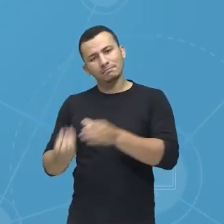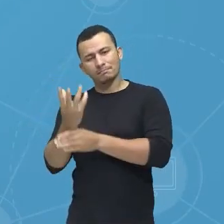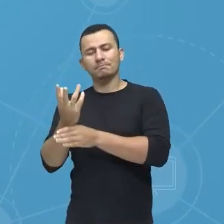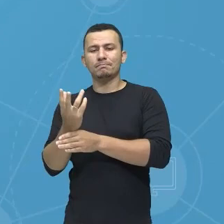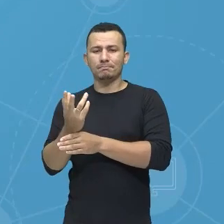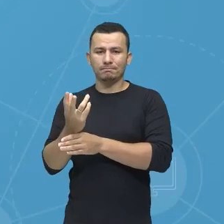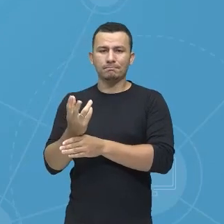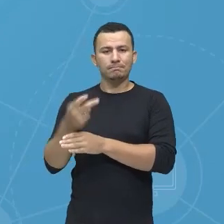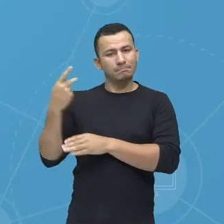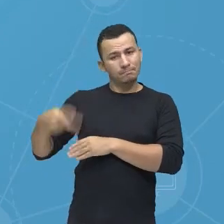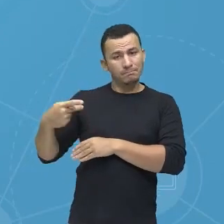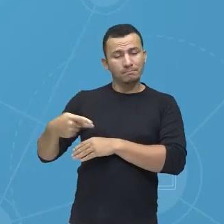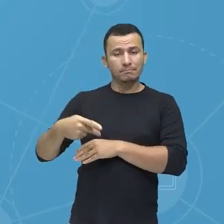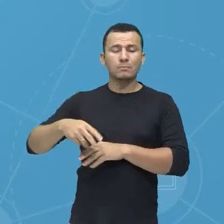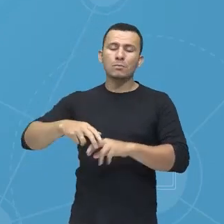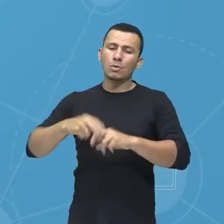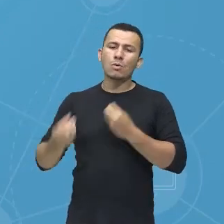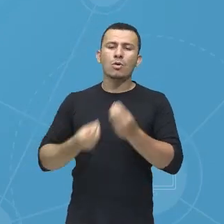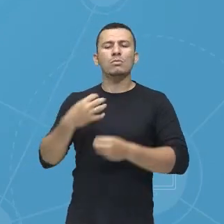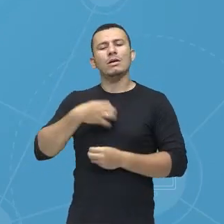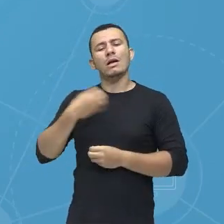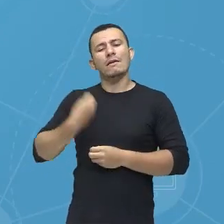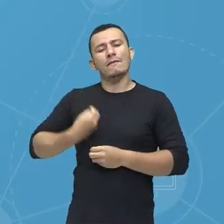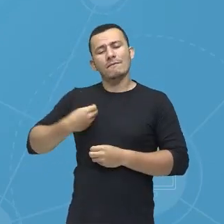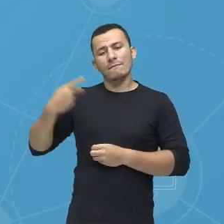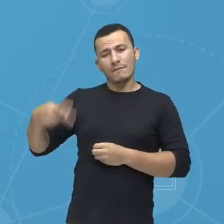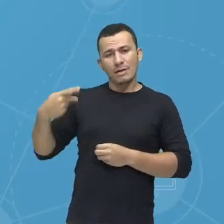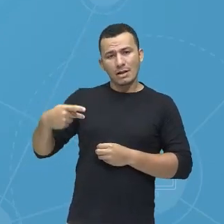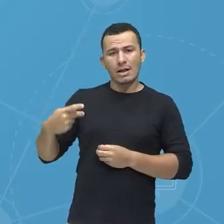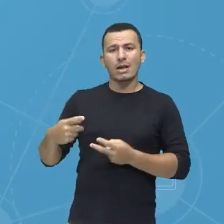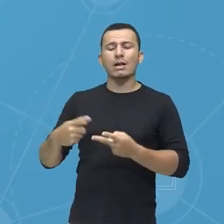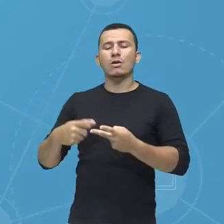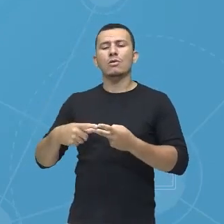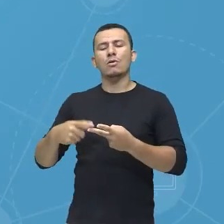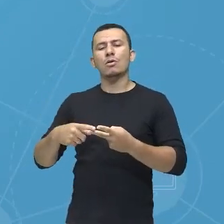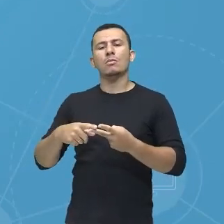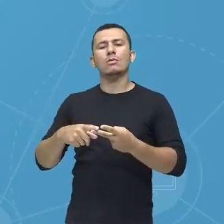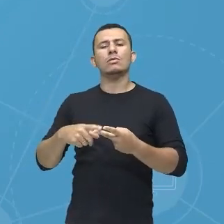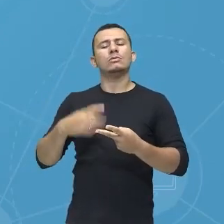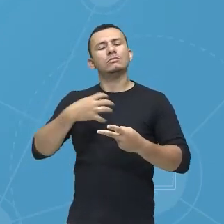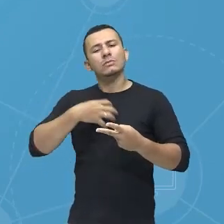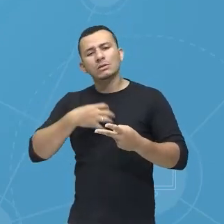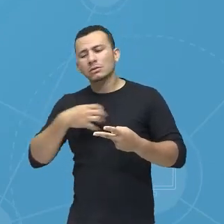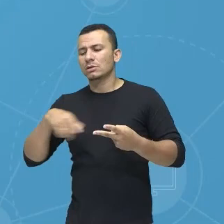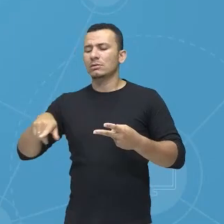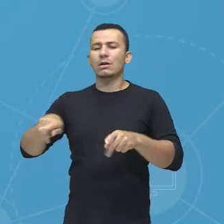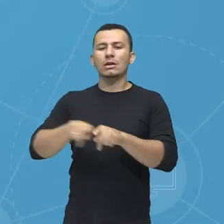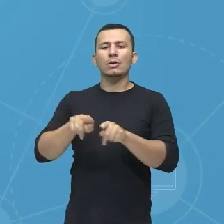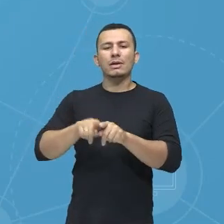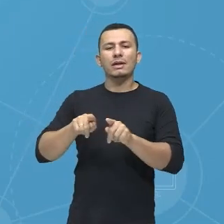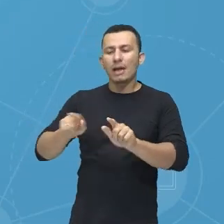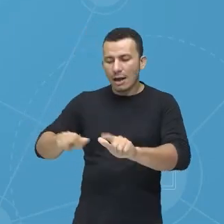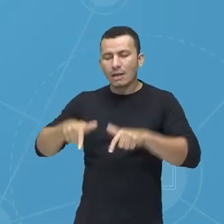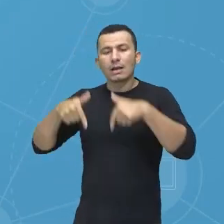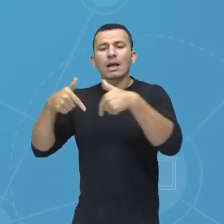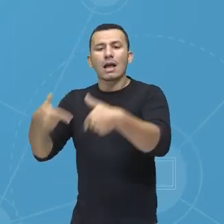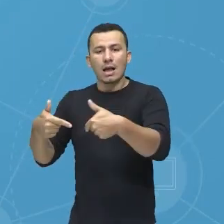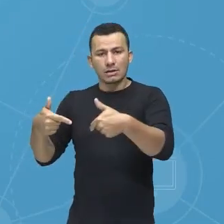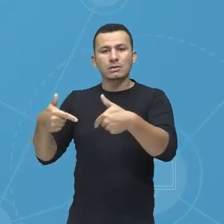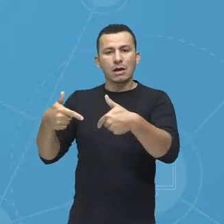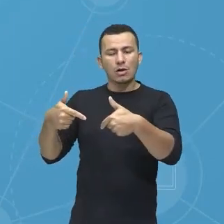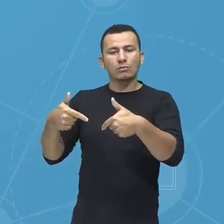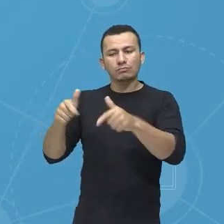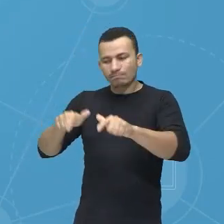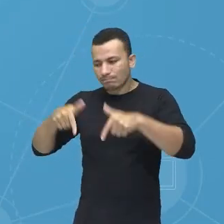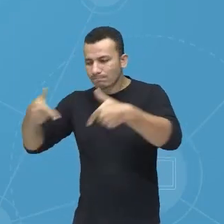um povo, do modo de vida daquele povo, da forma como ele reage as